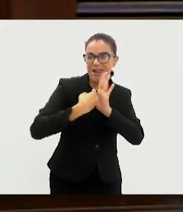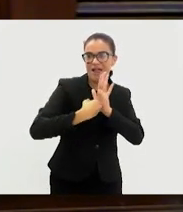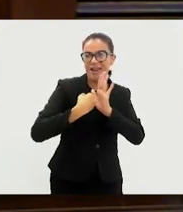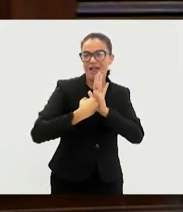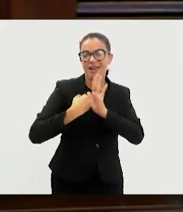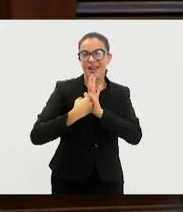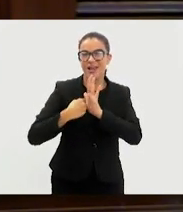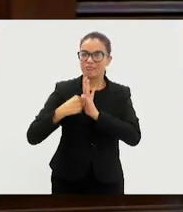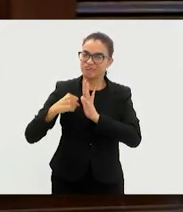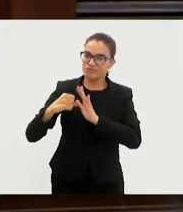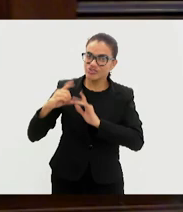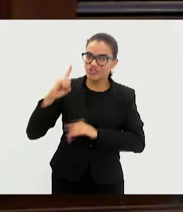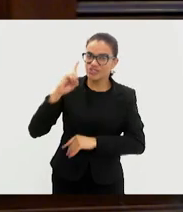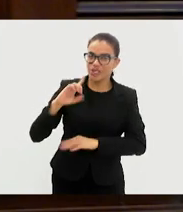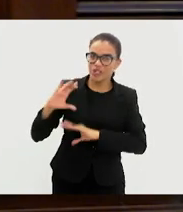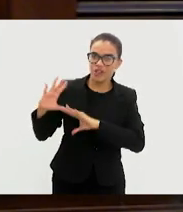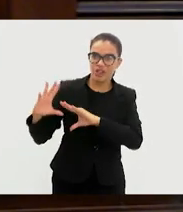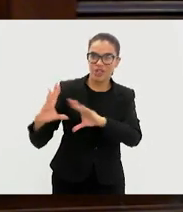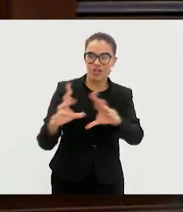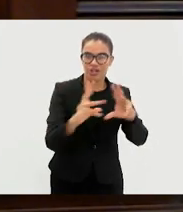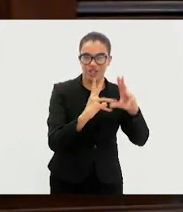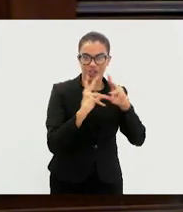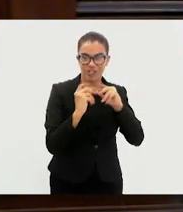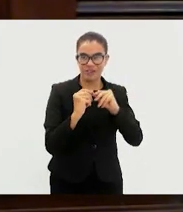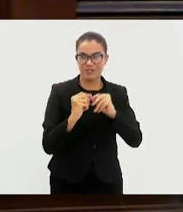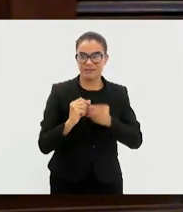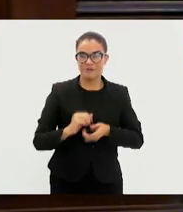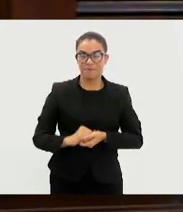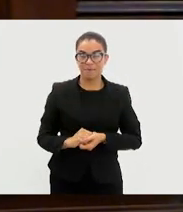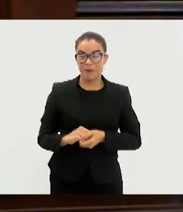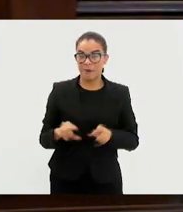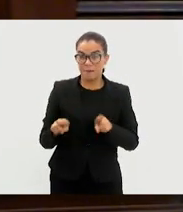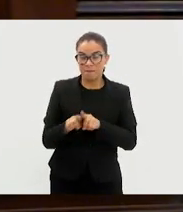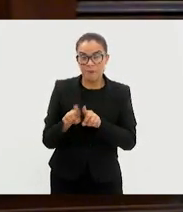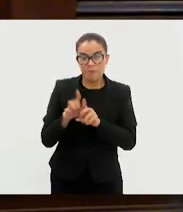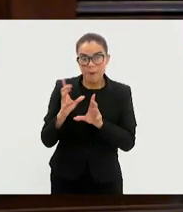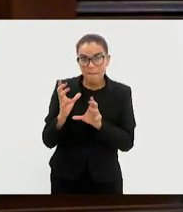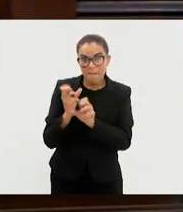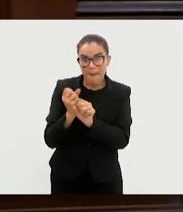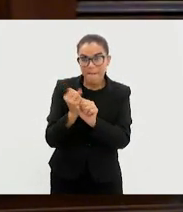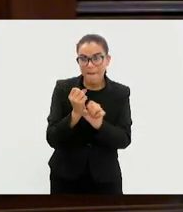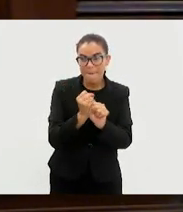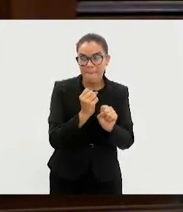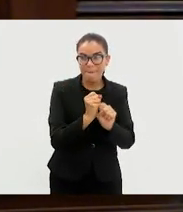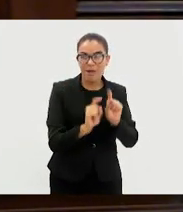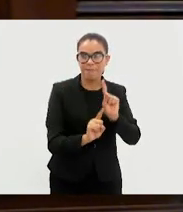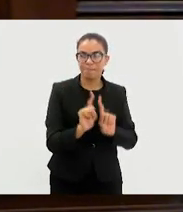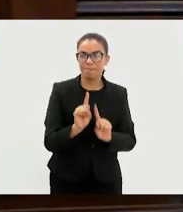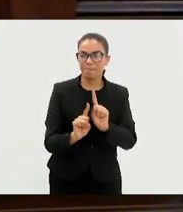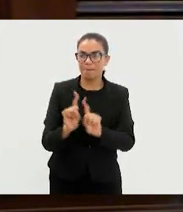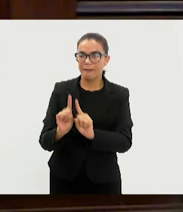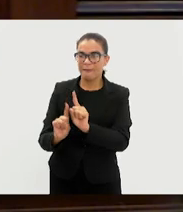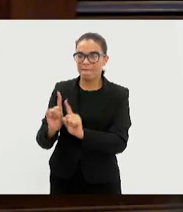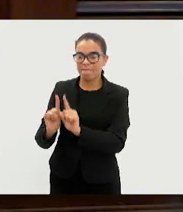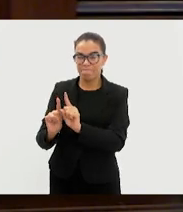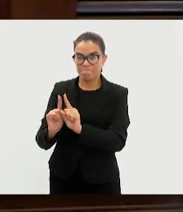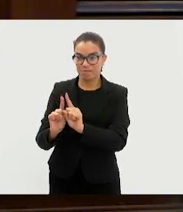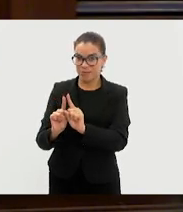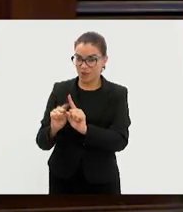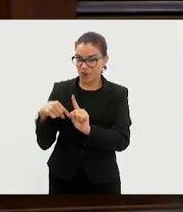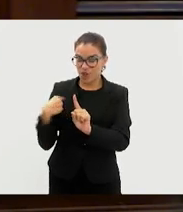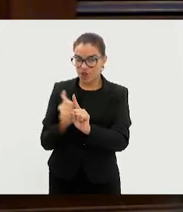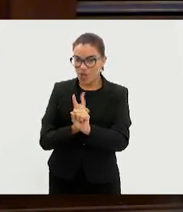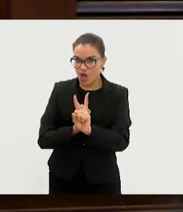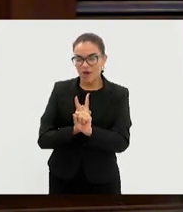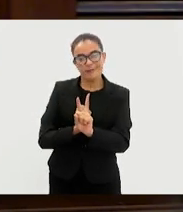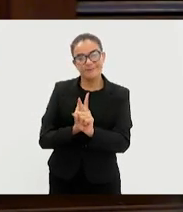todas nós. No entanto, os dados estatísticos nos revelam que ainda estamos